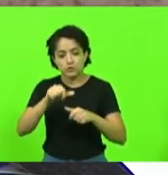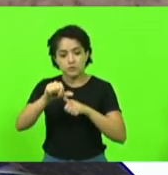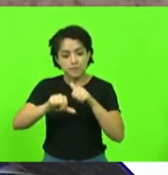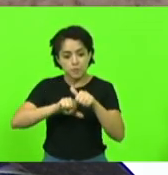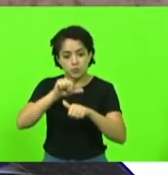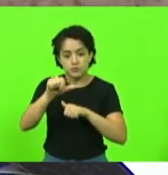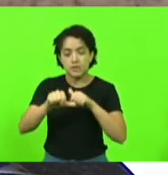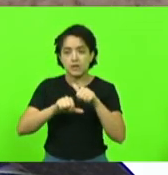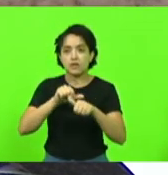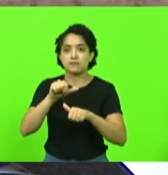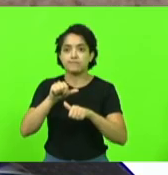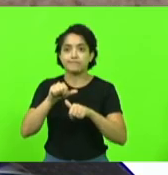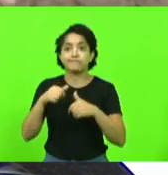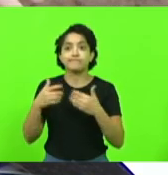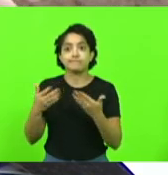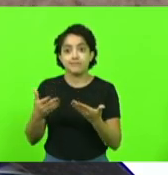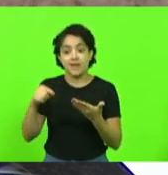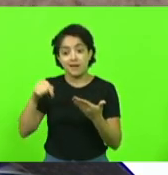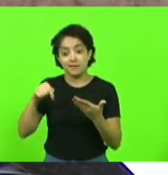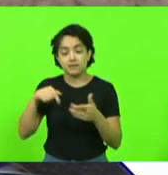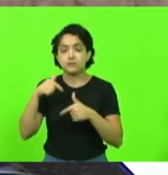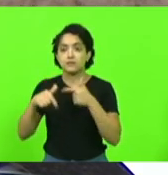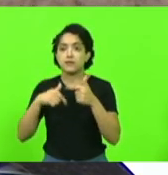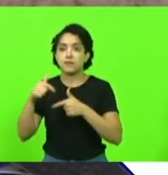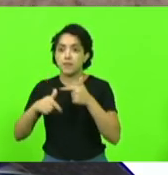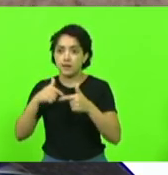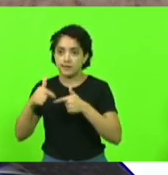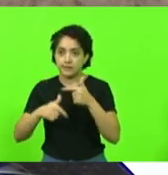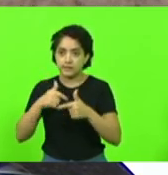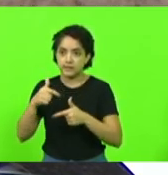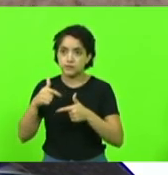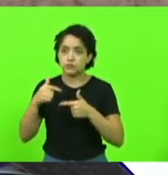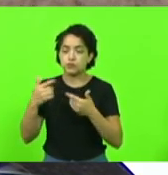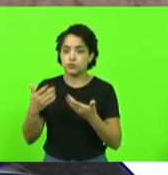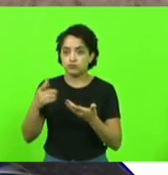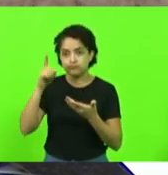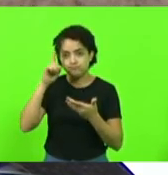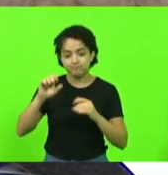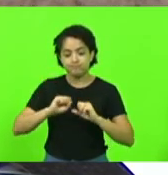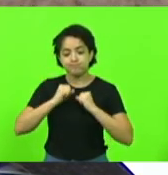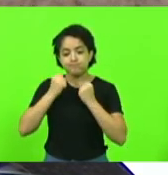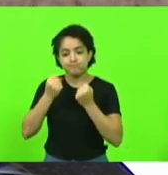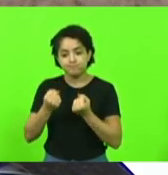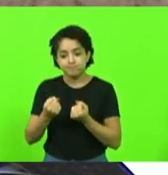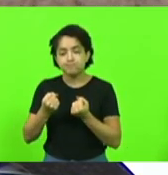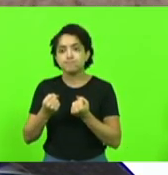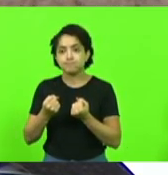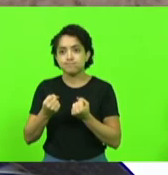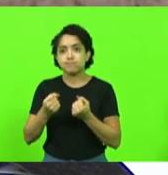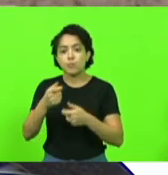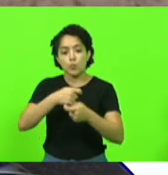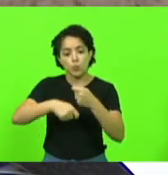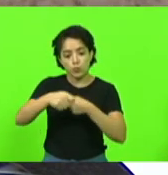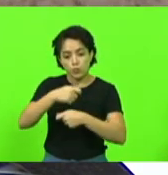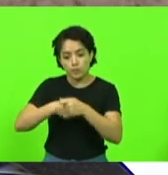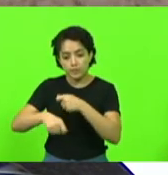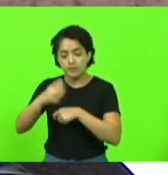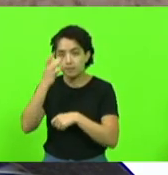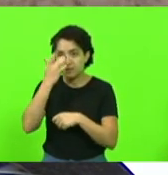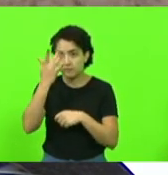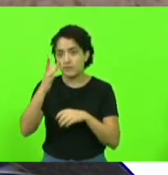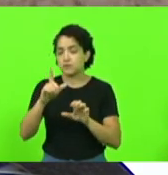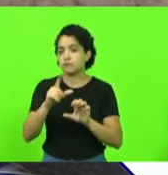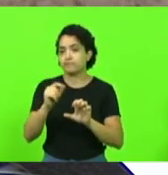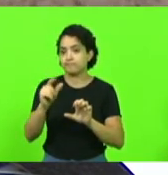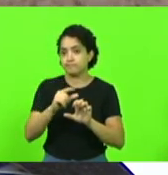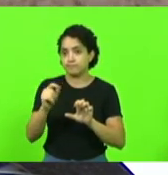vulnerabilidade, deveríamos estar aqui trabalhando dioturnamente para gerar um ambiente econômico mais fácil para se empreender. Ao